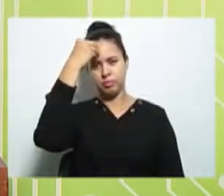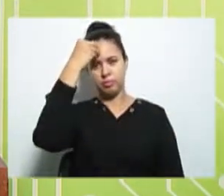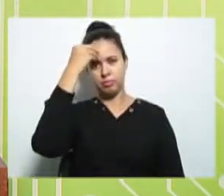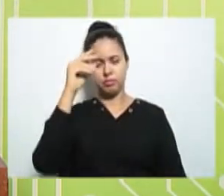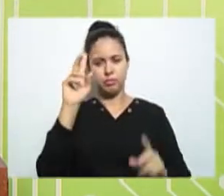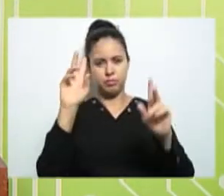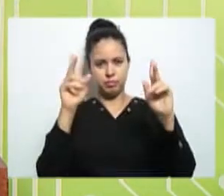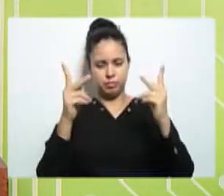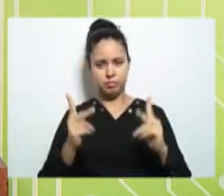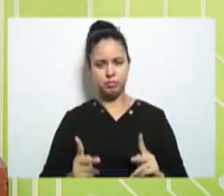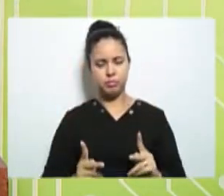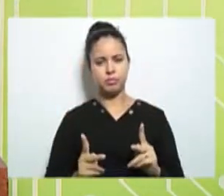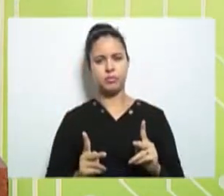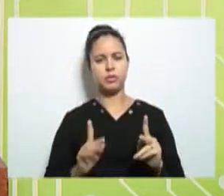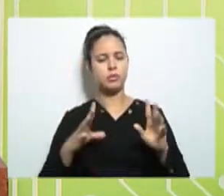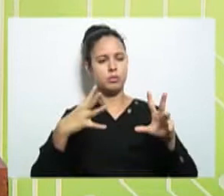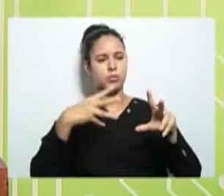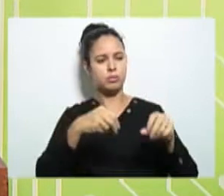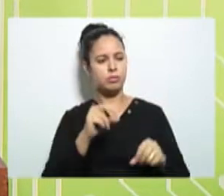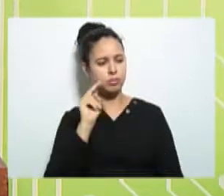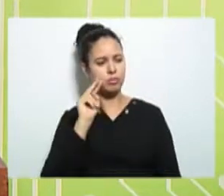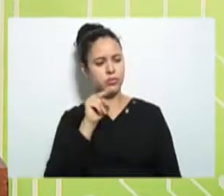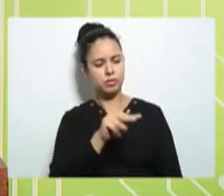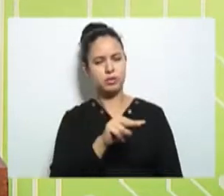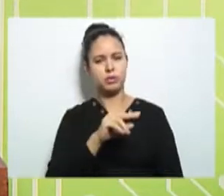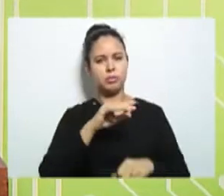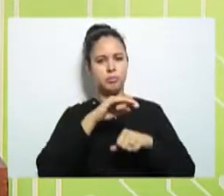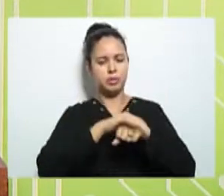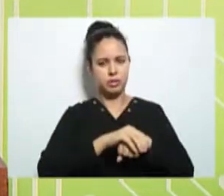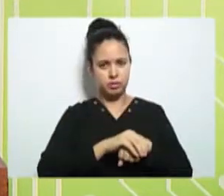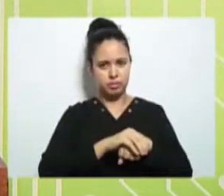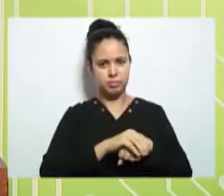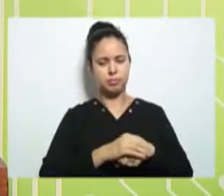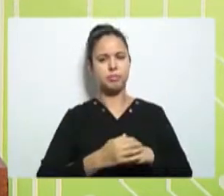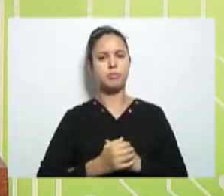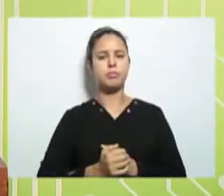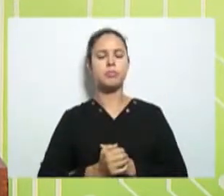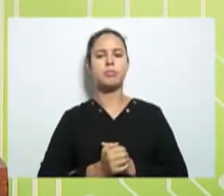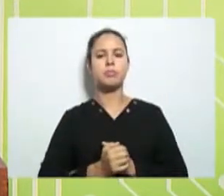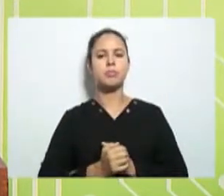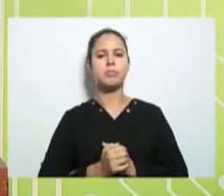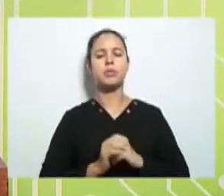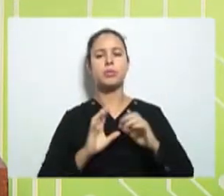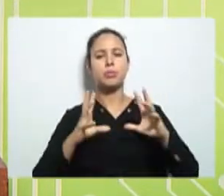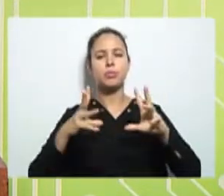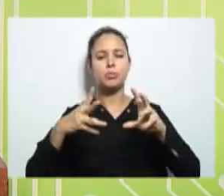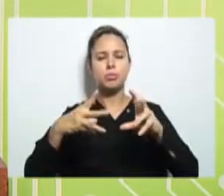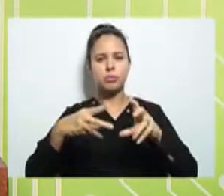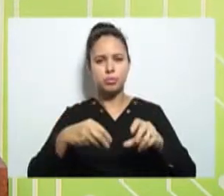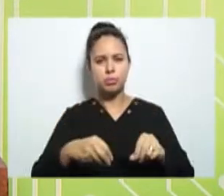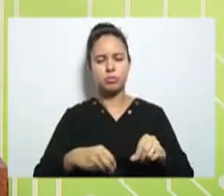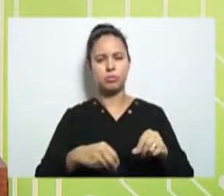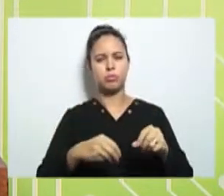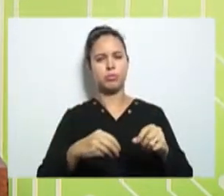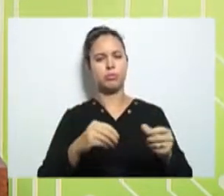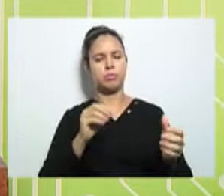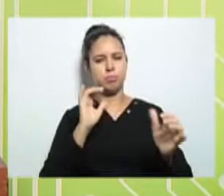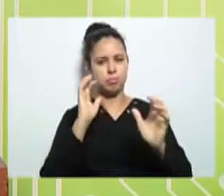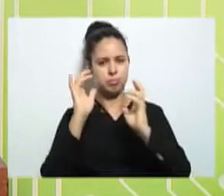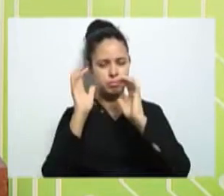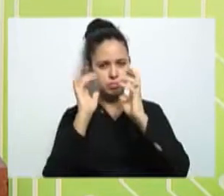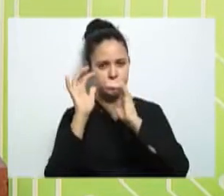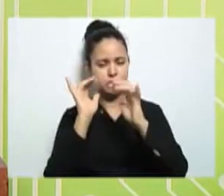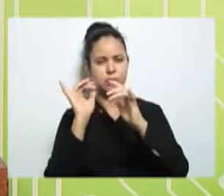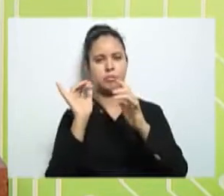consegue pegar, palpar e chutar, é o hardware, tá? E aí, gente, toda aquela parte lógica, toda aquela parte de programação, aquilo que não está